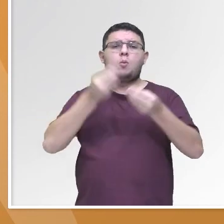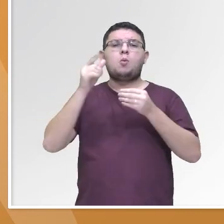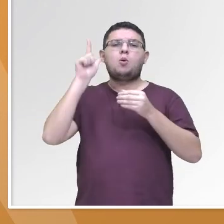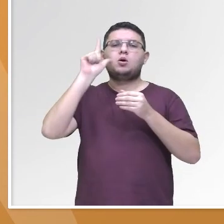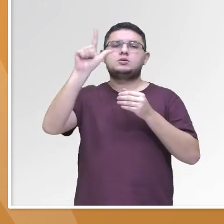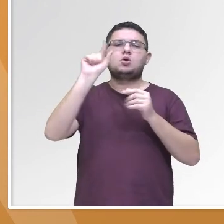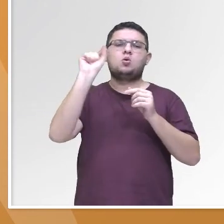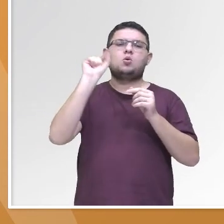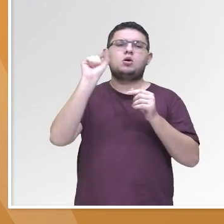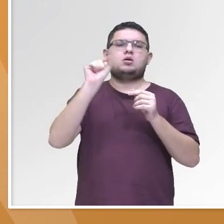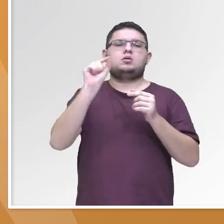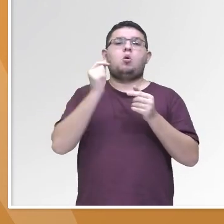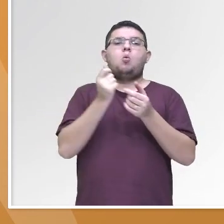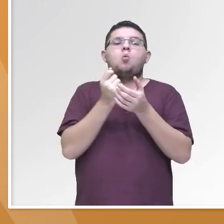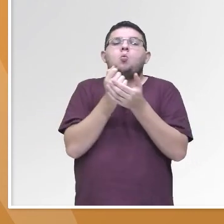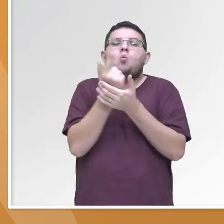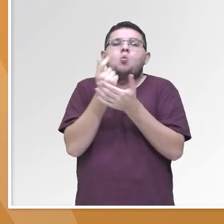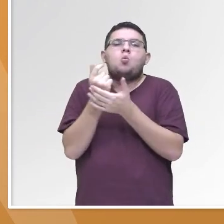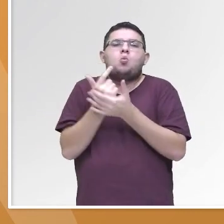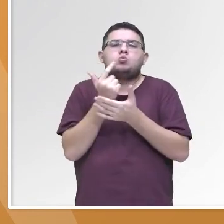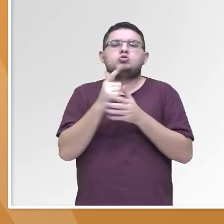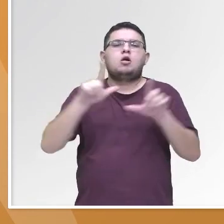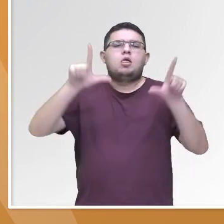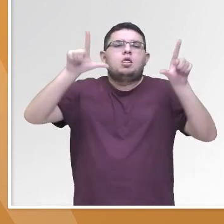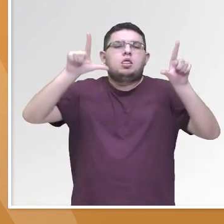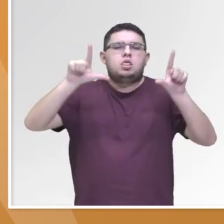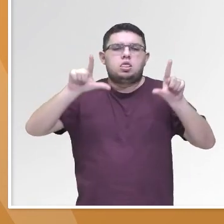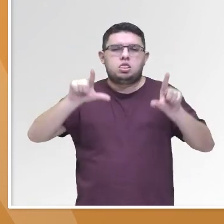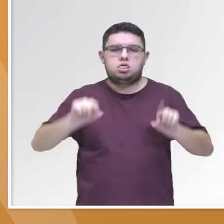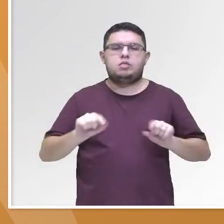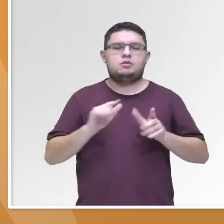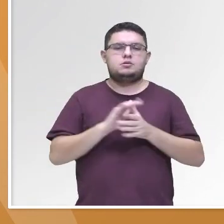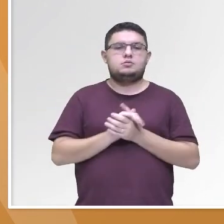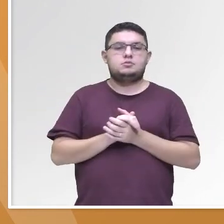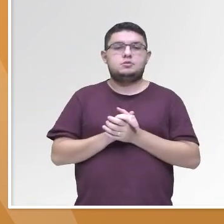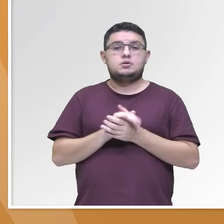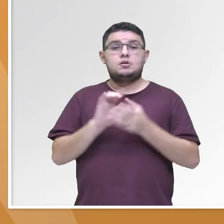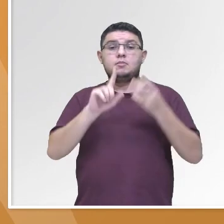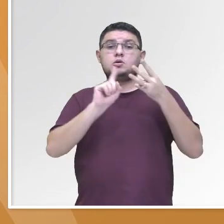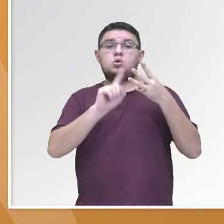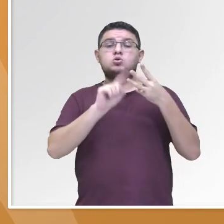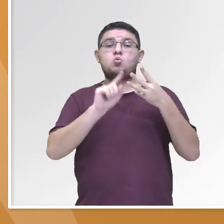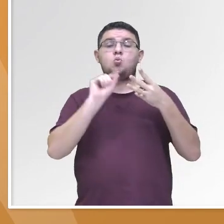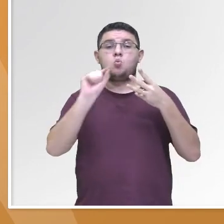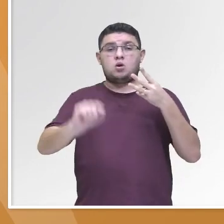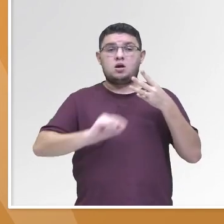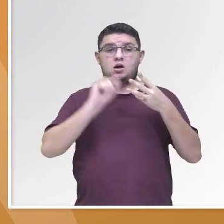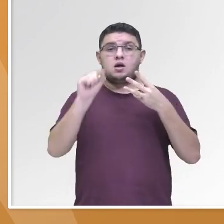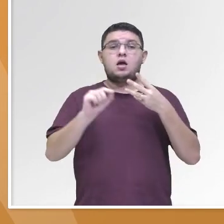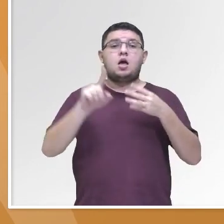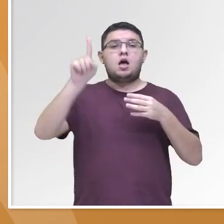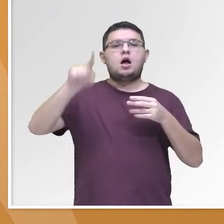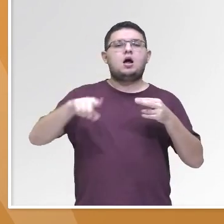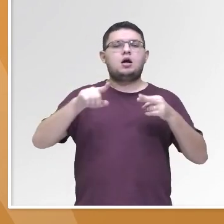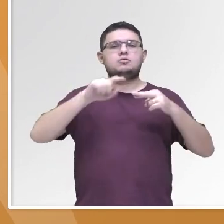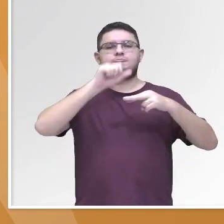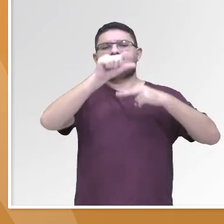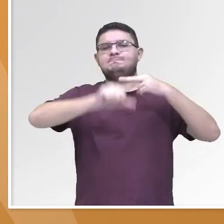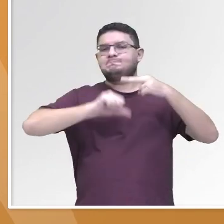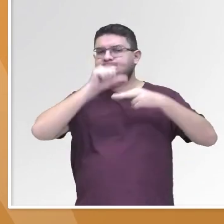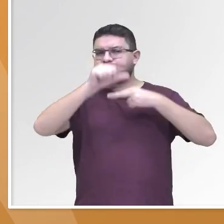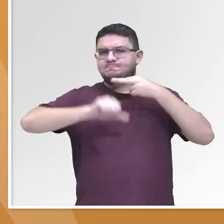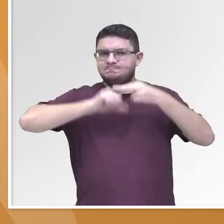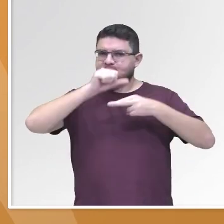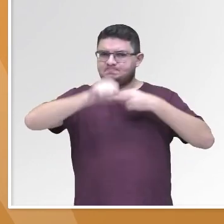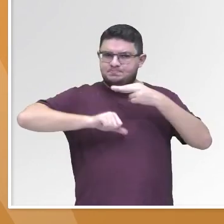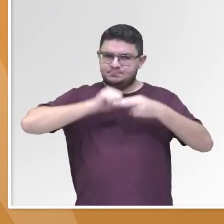consumo sustentável. E o terceiro R, agora sim é o terceiro, né? A gente tem aí a reciclagem, né? O